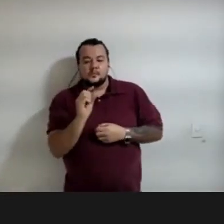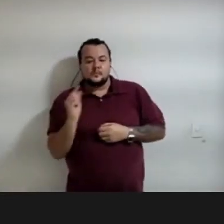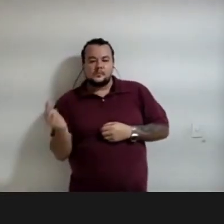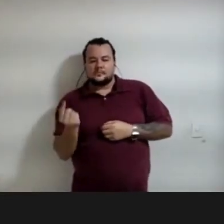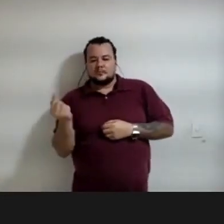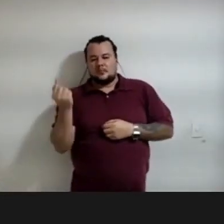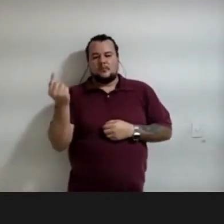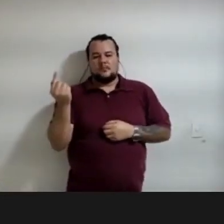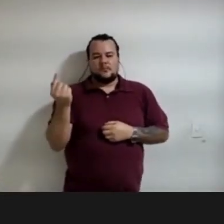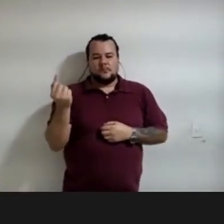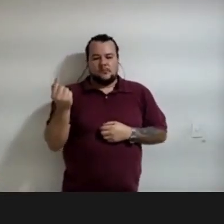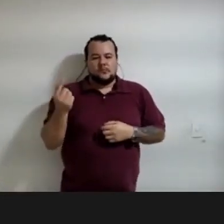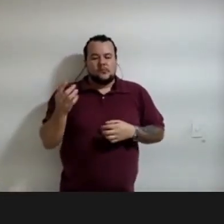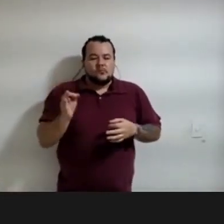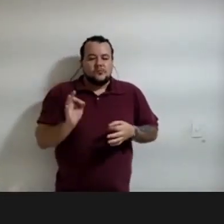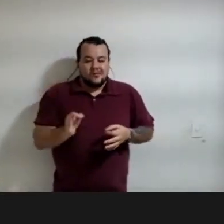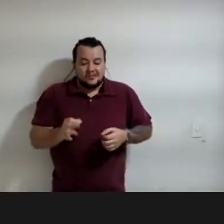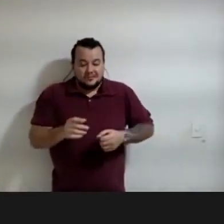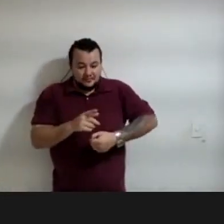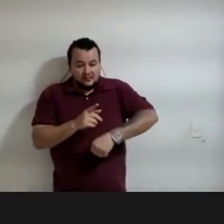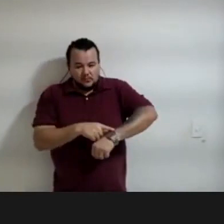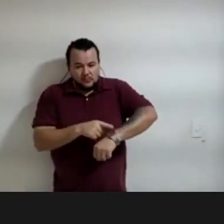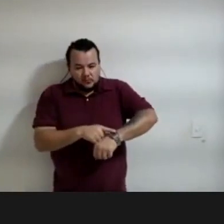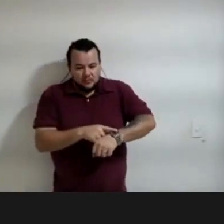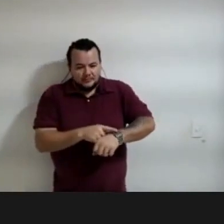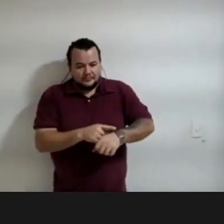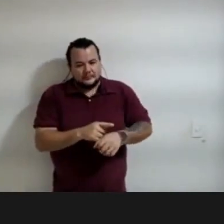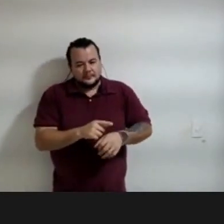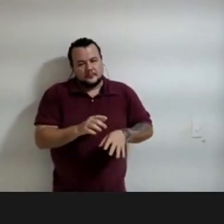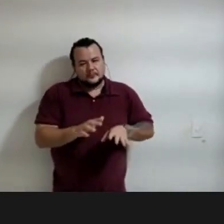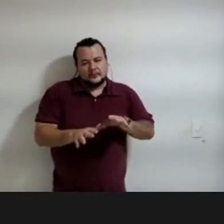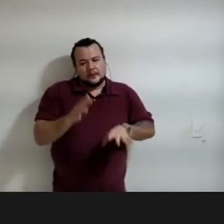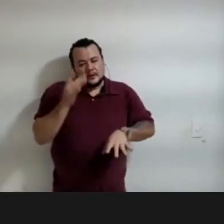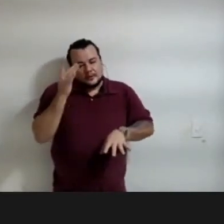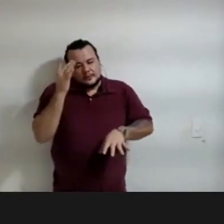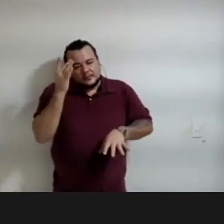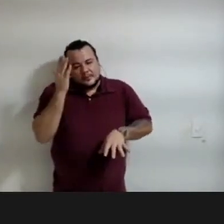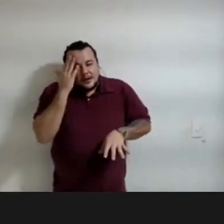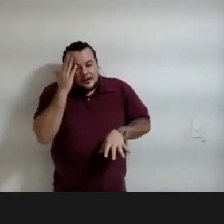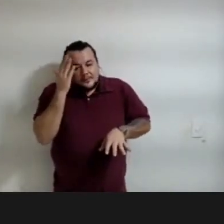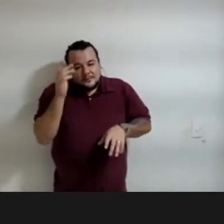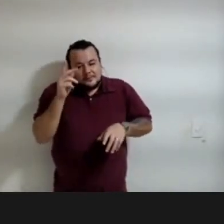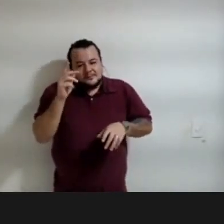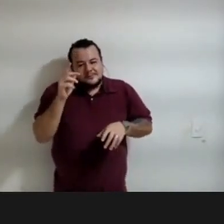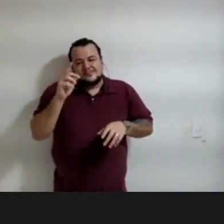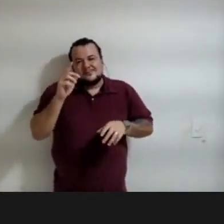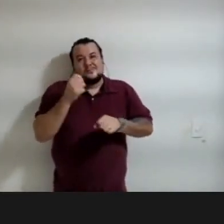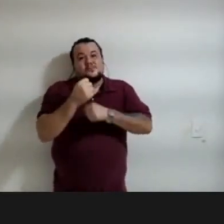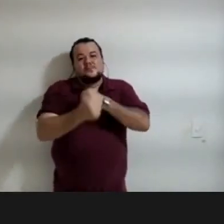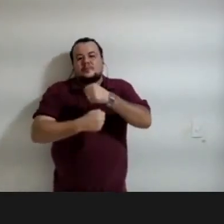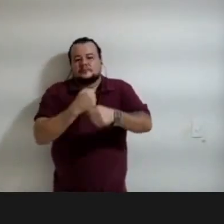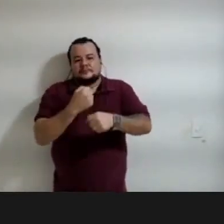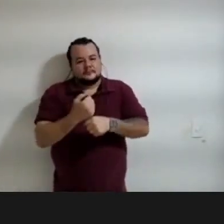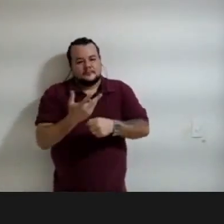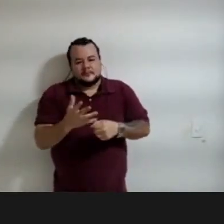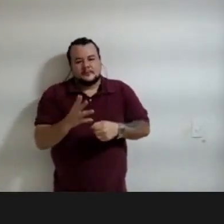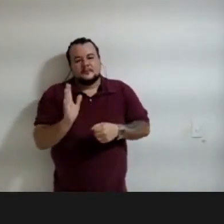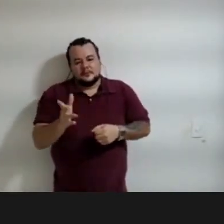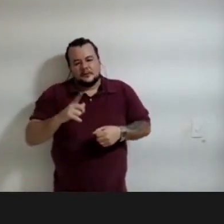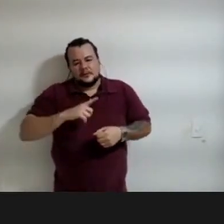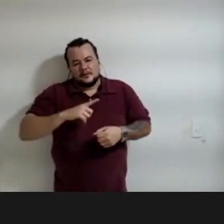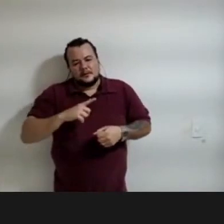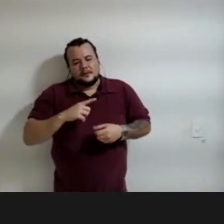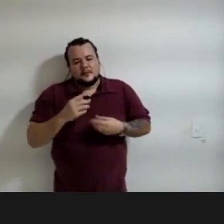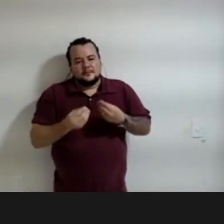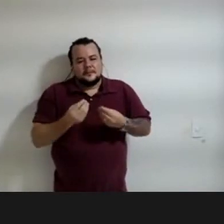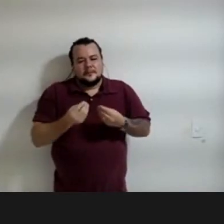tempo, em tempo muito breve, quem sabe no próximo encontro em São Carlos, já estaremos incluídos